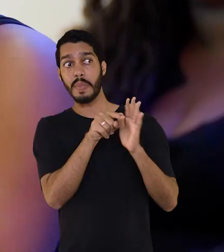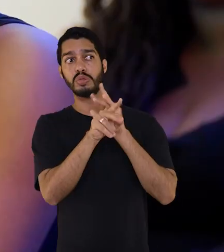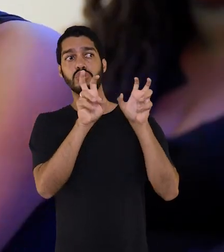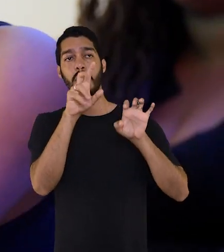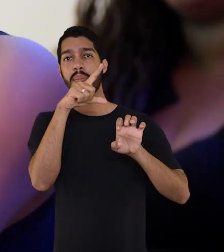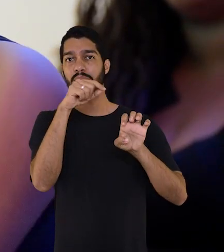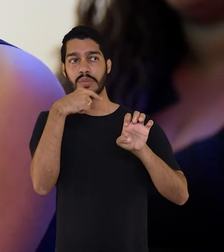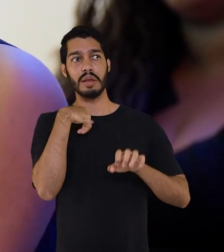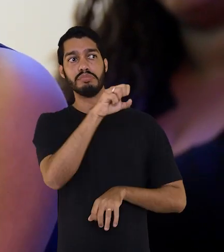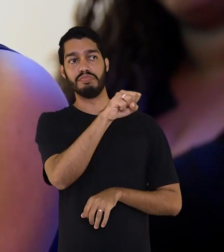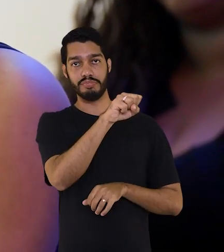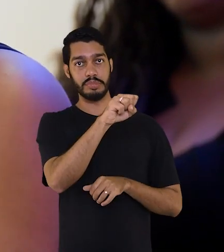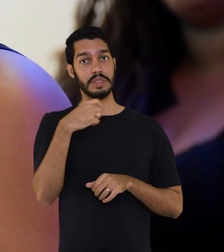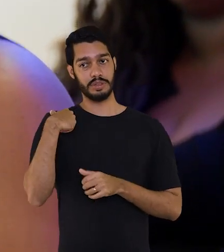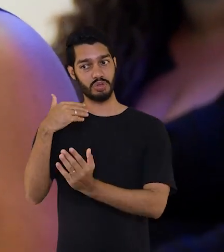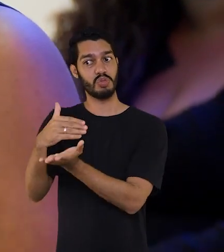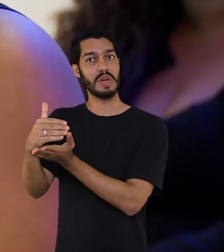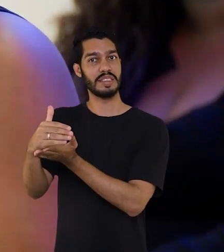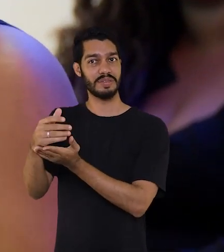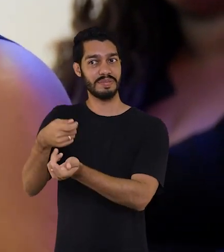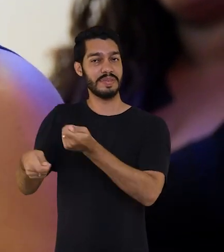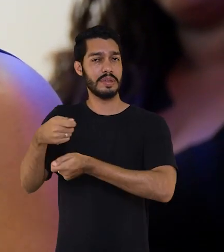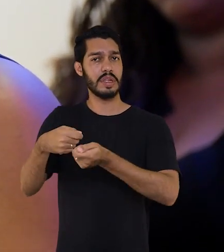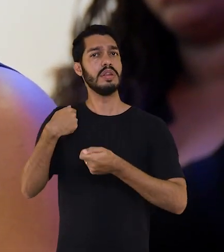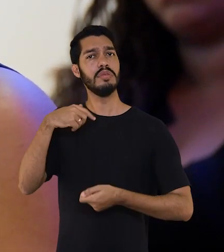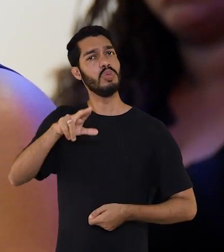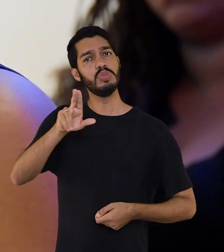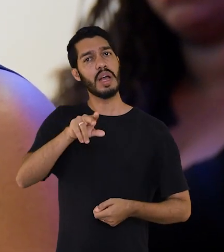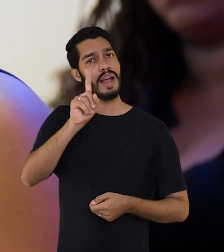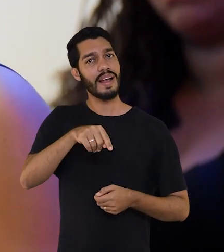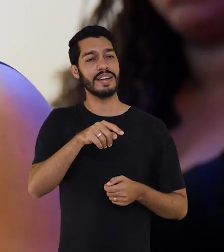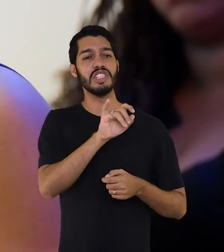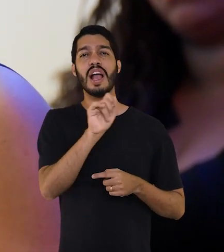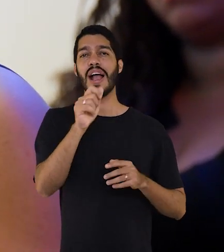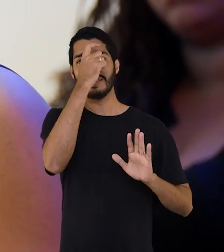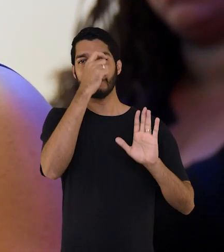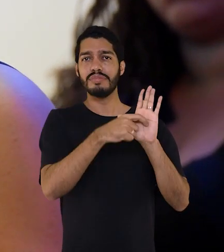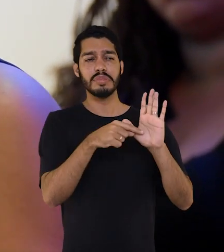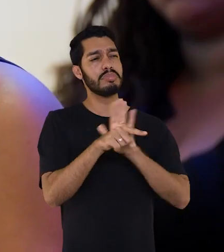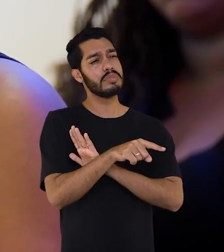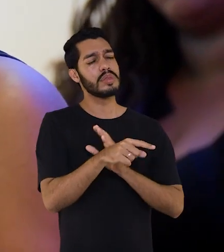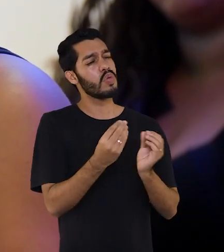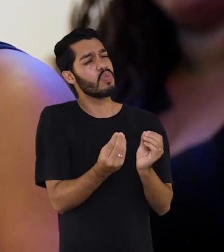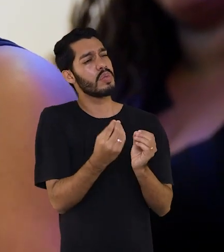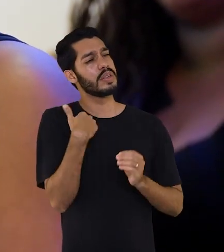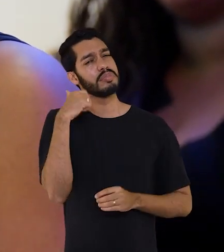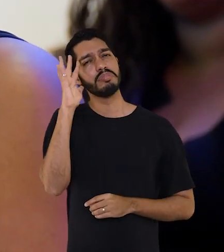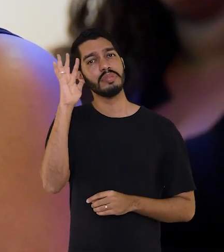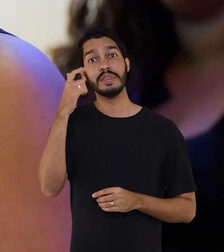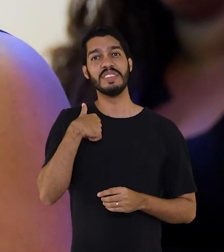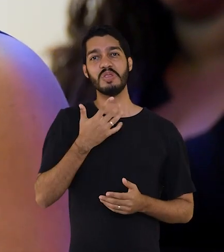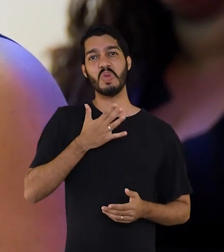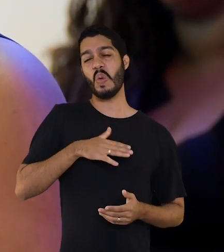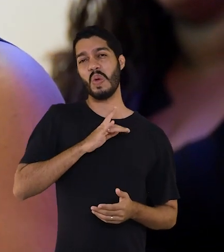coisa que você até perguntou sobre empreendedor. Eu estou começando um negócio e eu usei muito essa questão de perguntar para a IA como eu devo